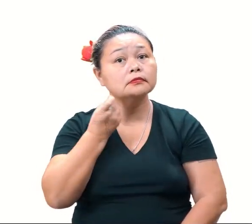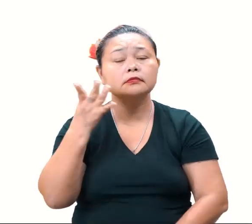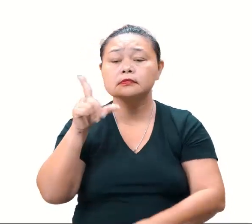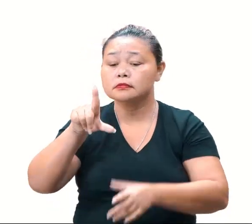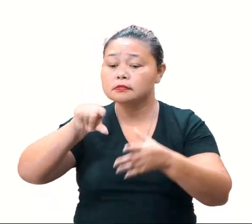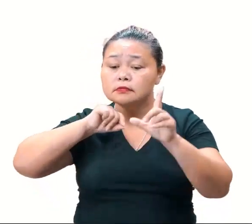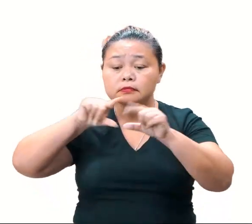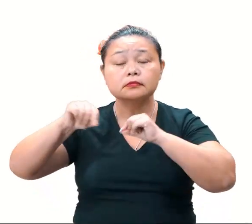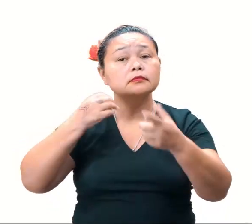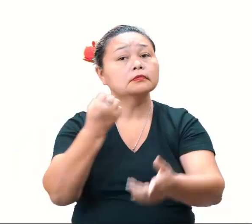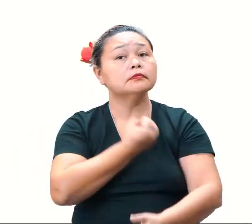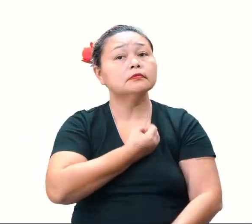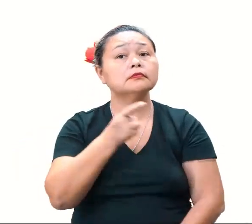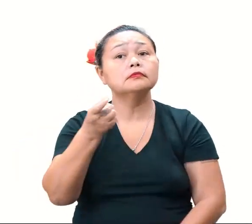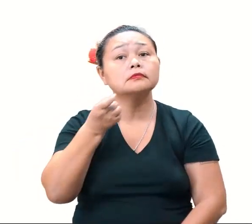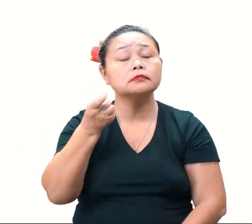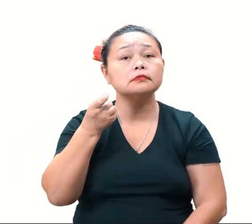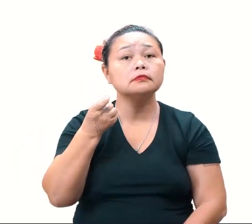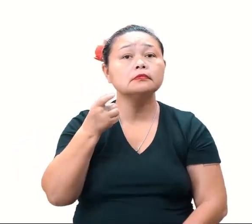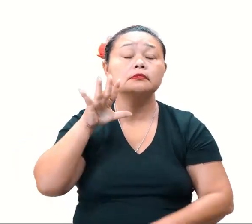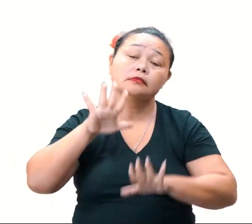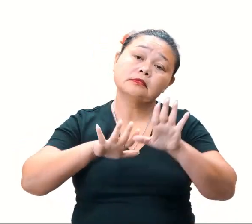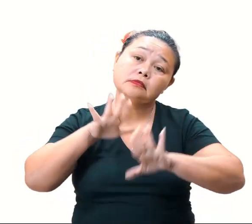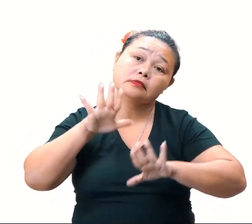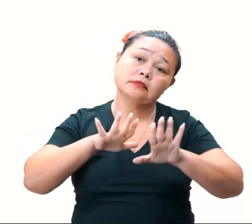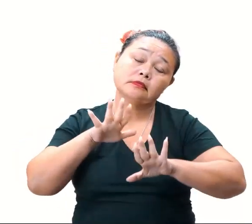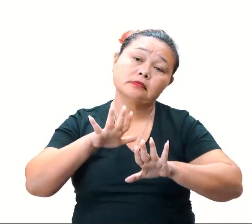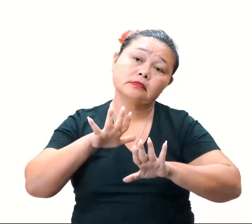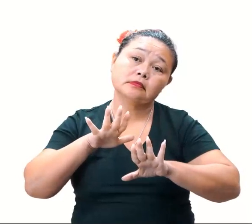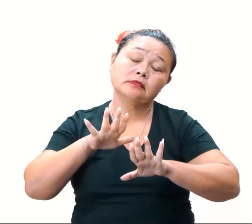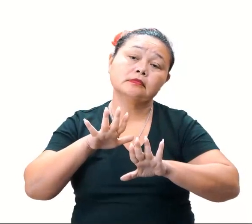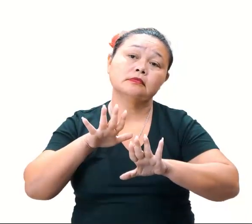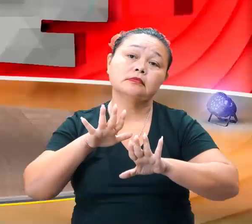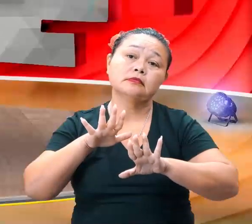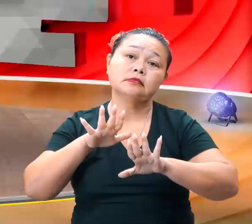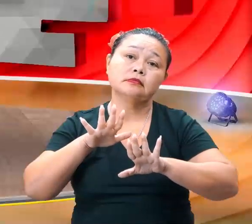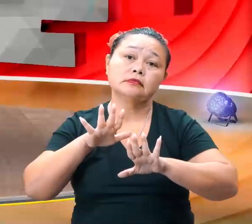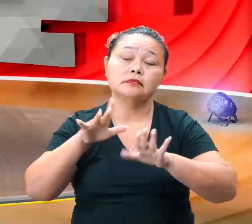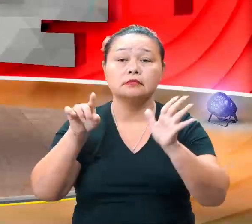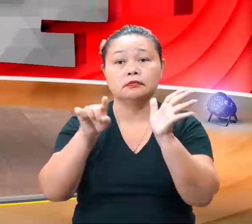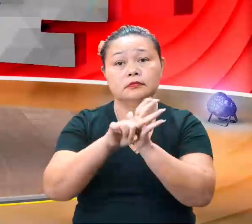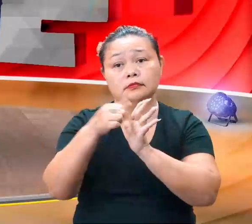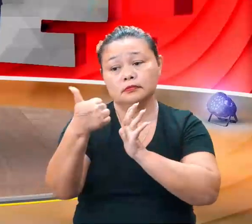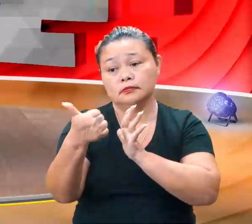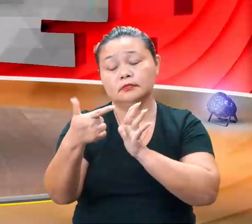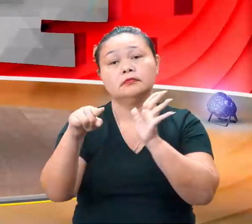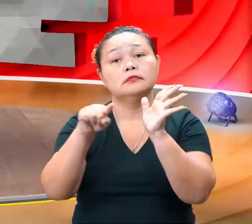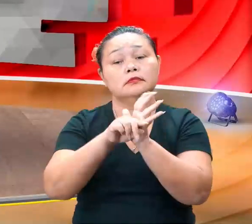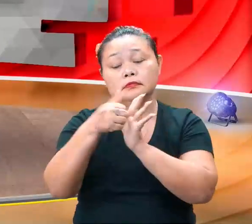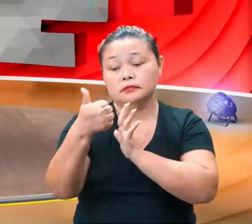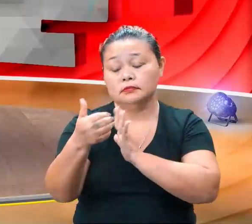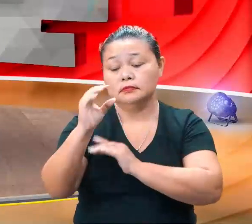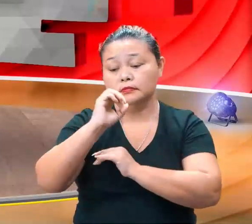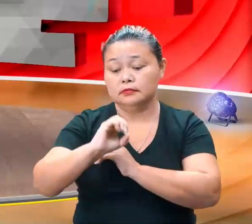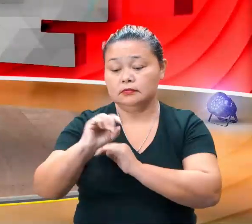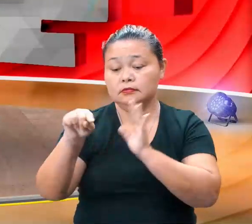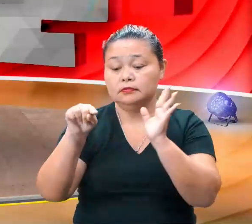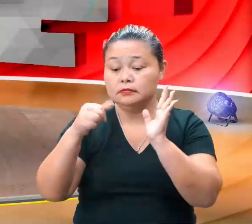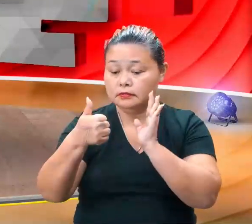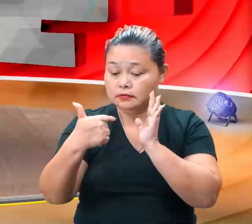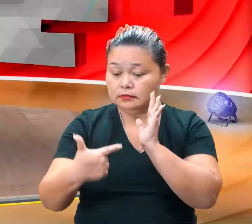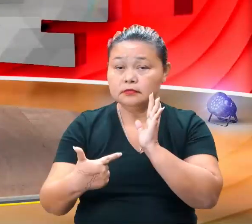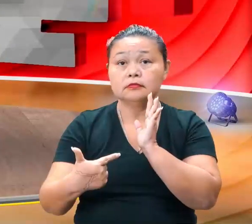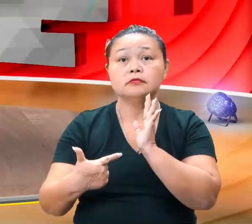alguns valores para x, que podem ser, por exemplo, os valores -2, -1, 0, 1 e